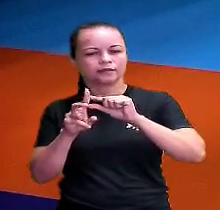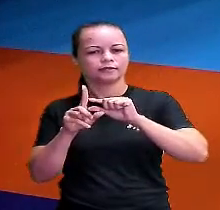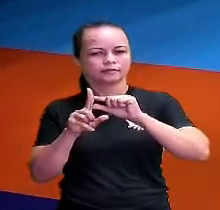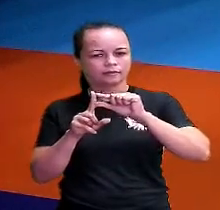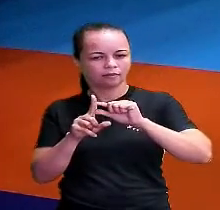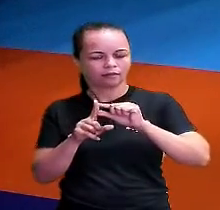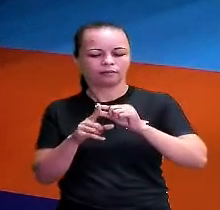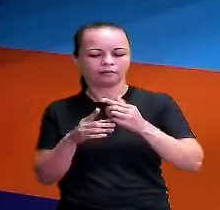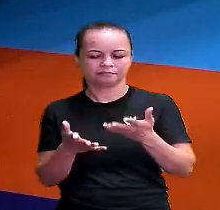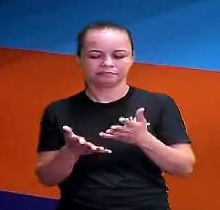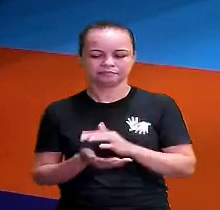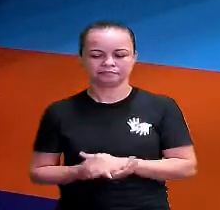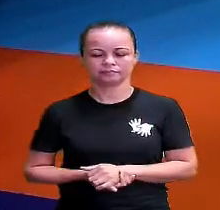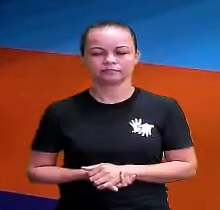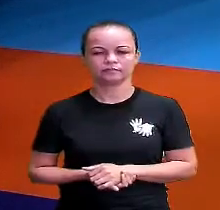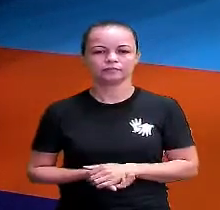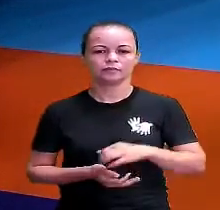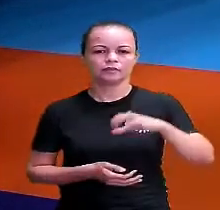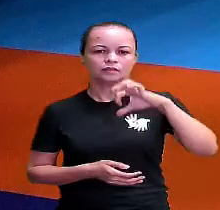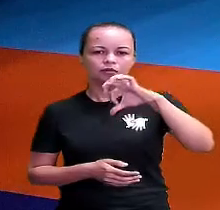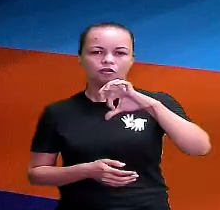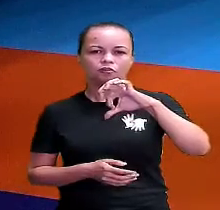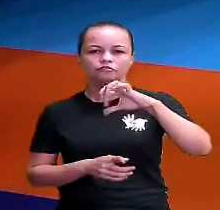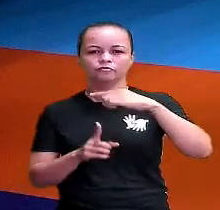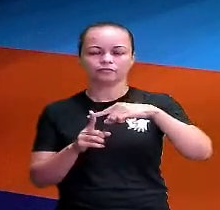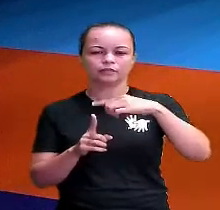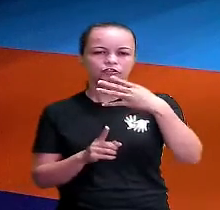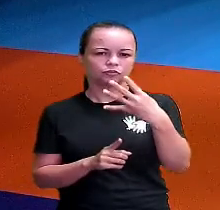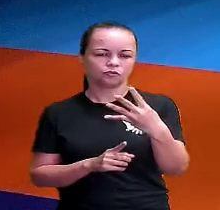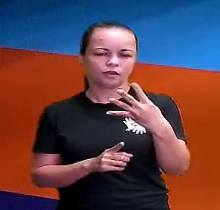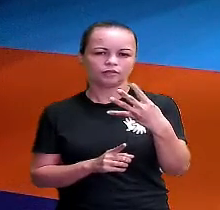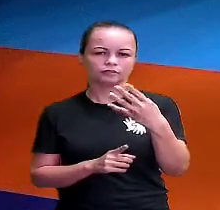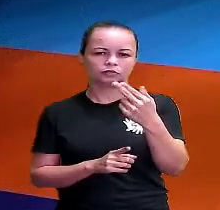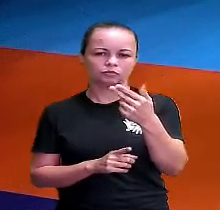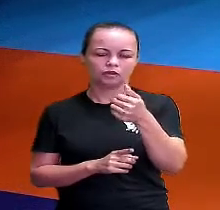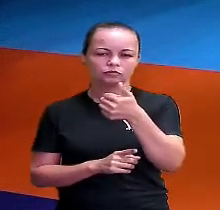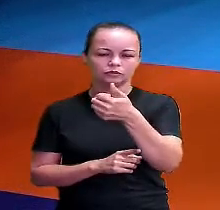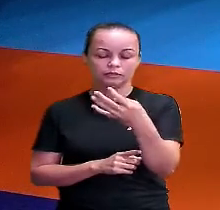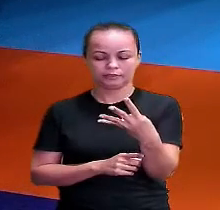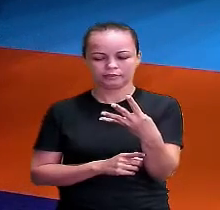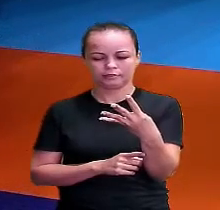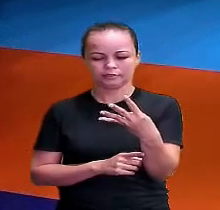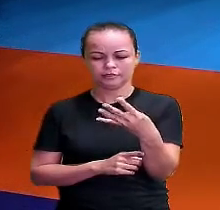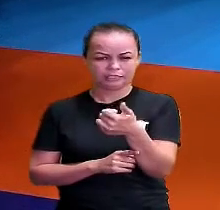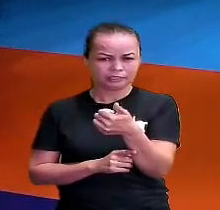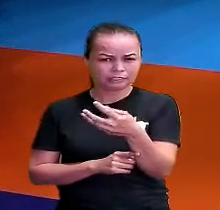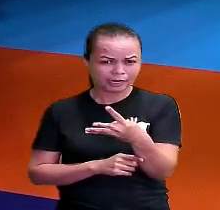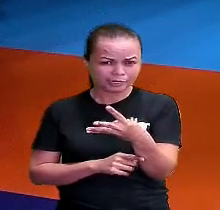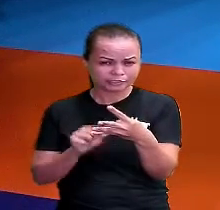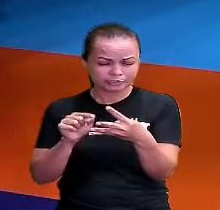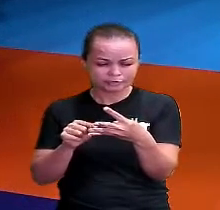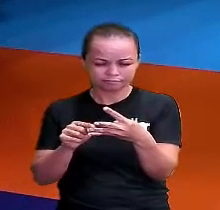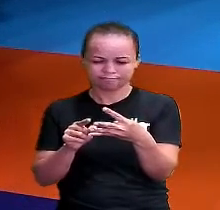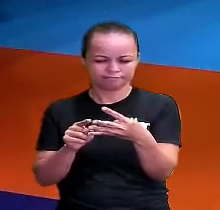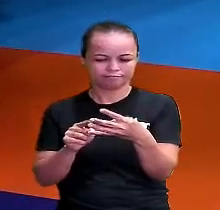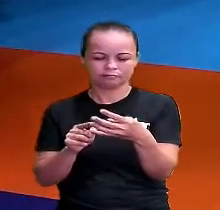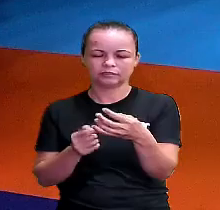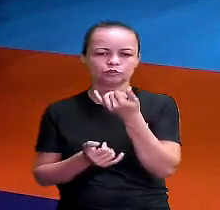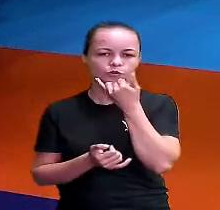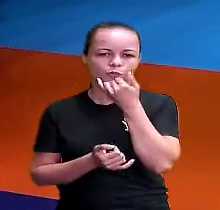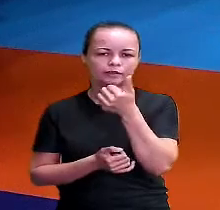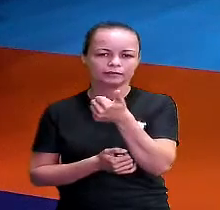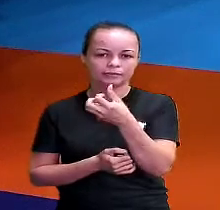centenas, tá certo? Ó, 9 mais 4 vai dar 13. Não posso botar o 13 todinho aqui. Então, eu